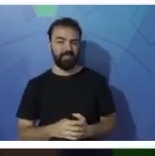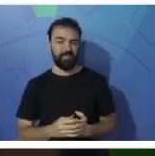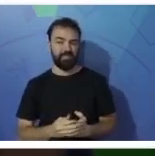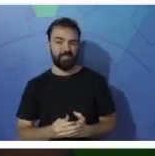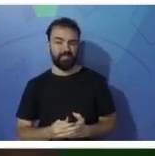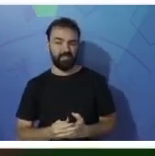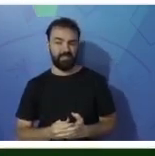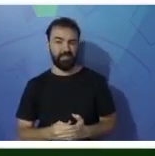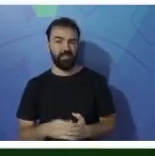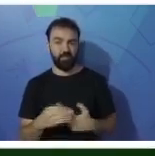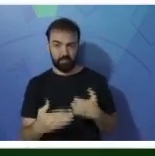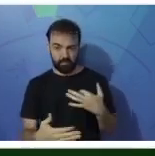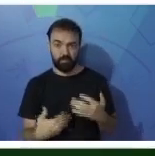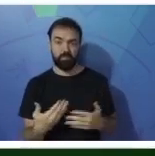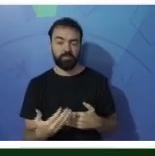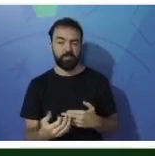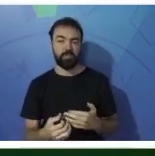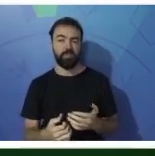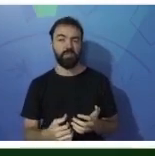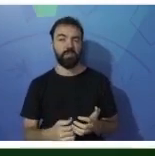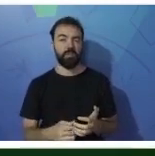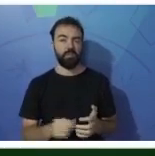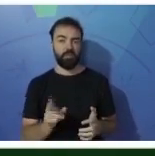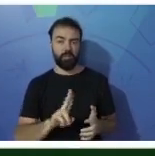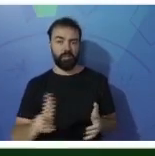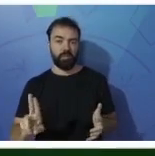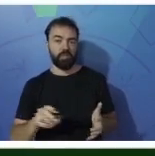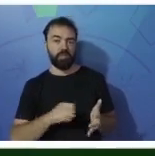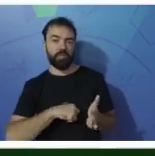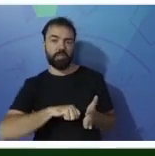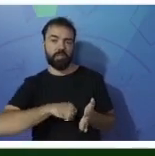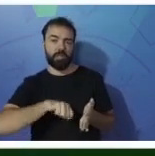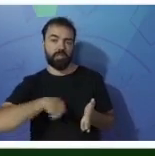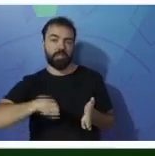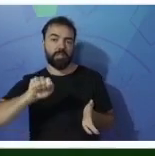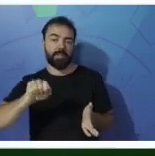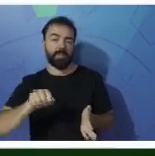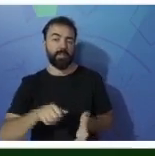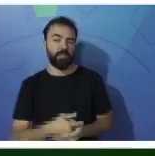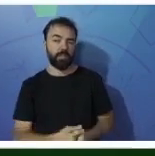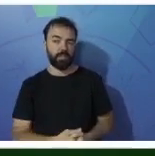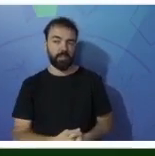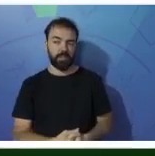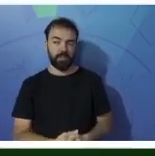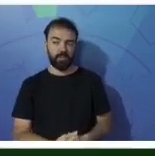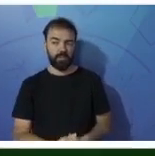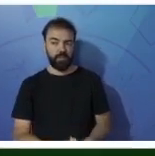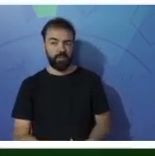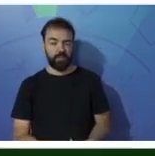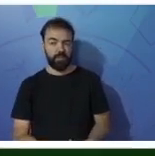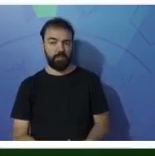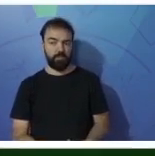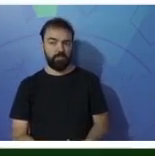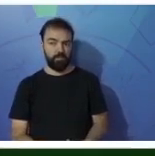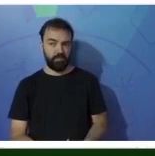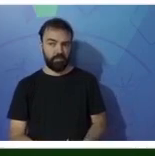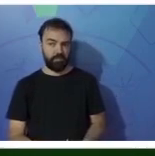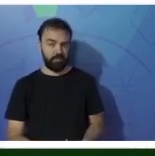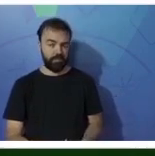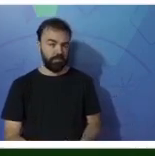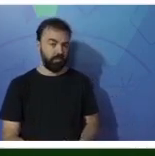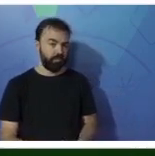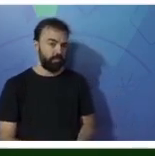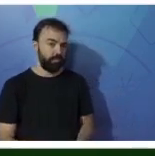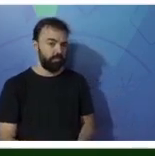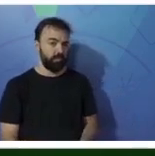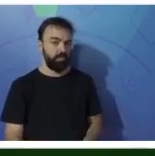seu critério. E a sua assinatura, ou seja, o seu nome, para a pessoa que for receber, saber que